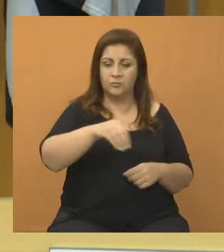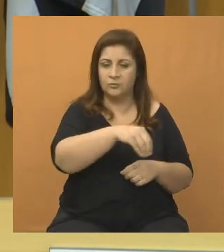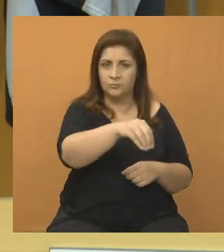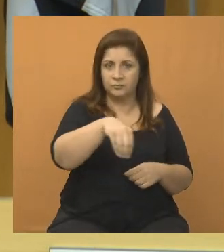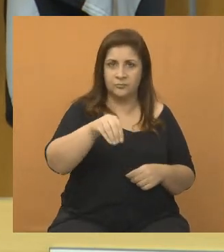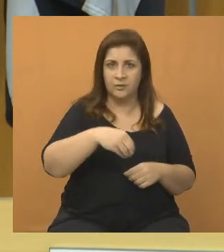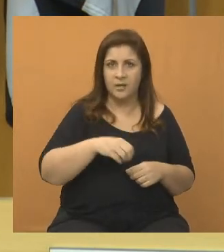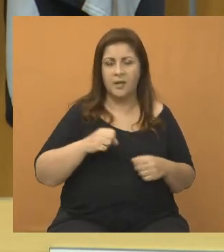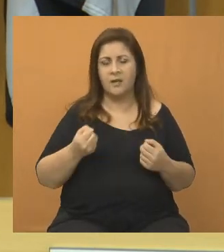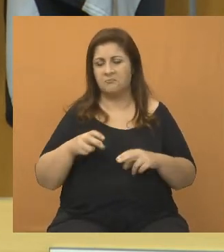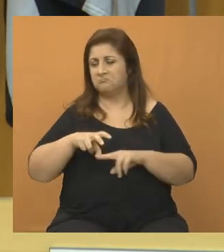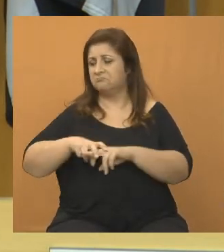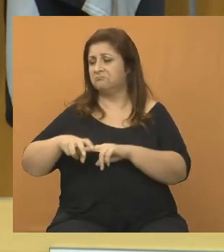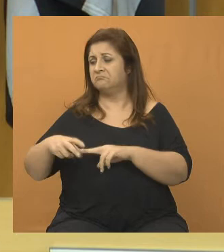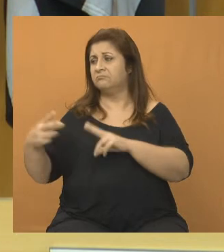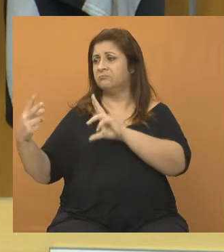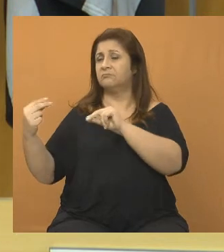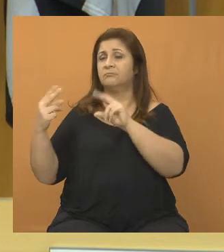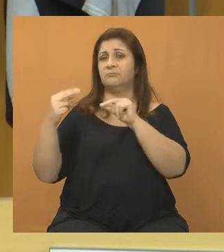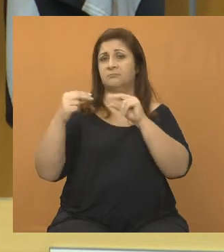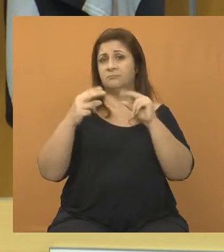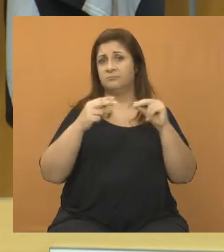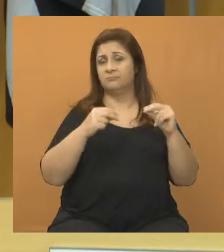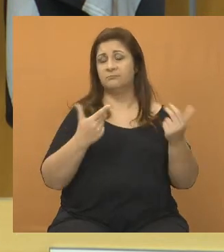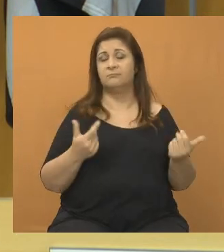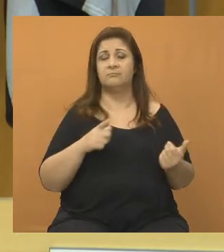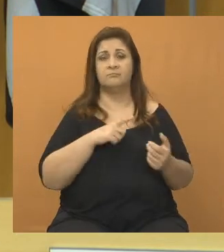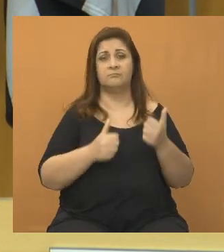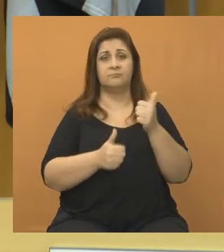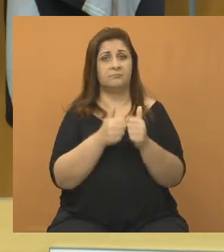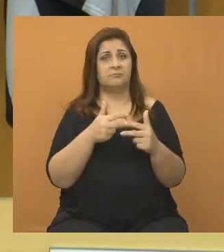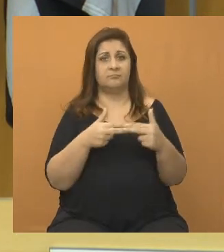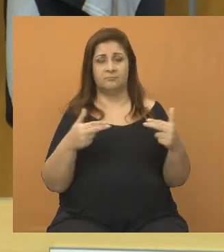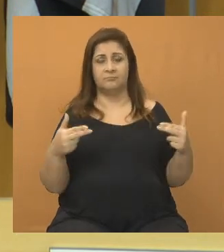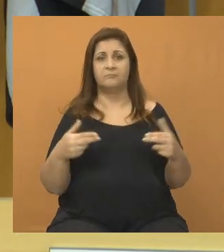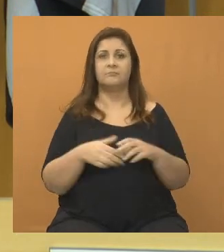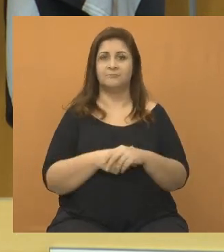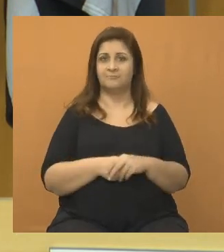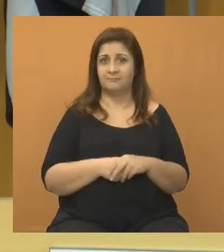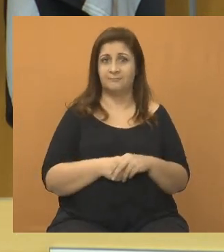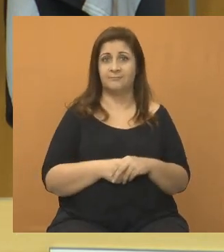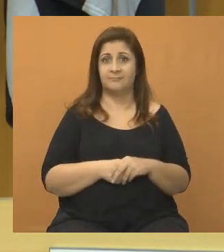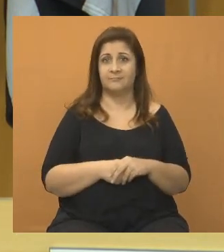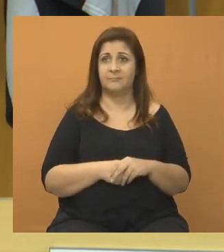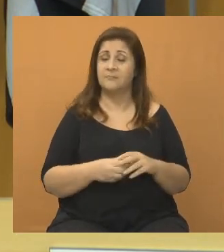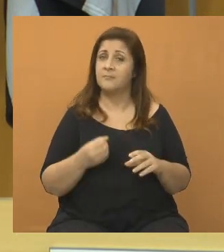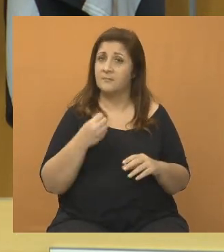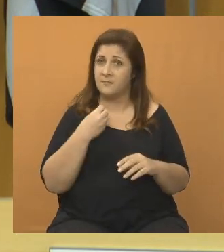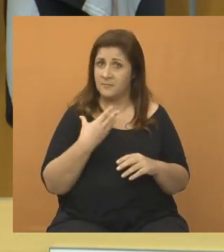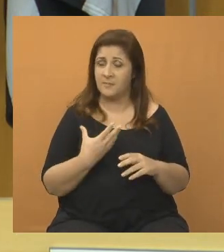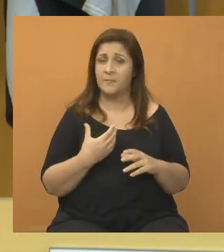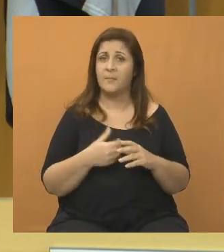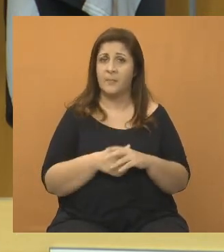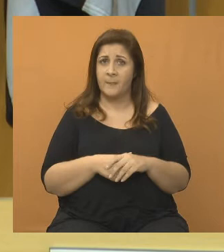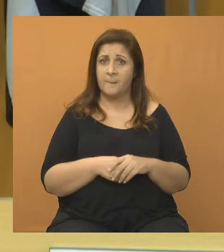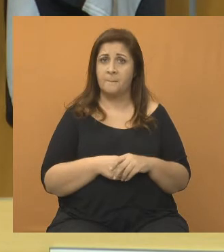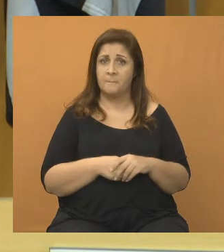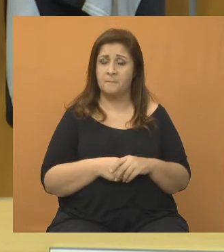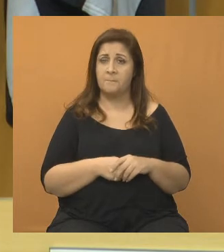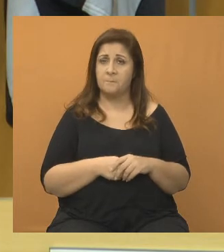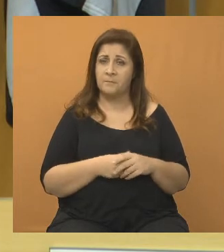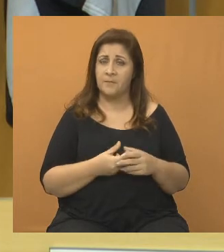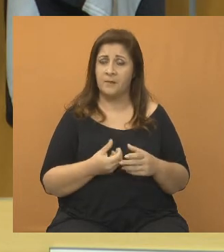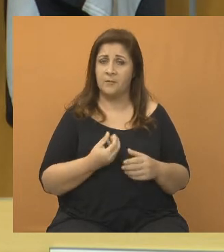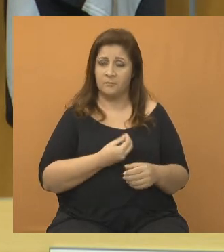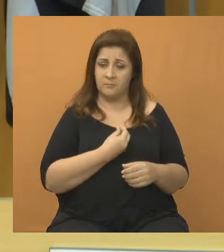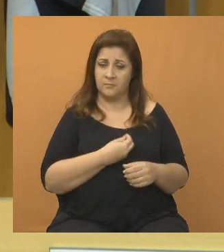quiserem sentar, conversar, que possam ter uma prática esportiva. Então, isso acaba agregando um valor intangível dentro da qualidade